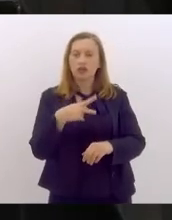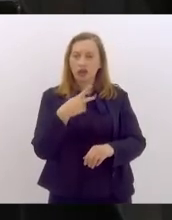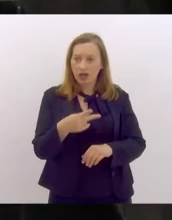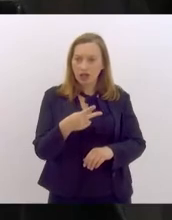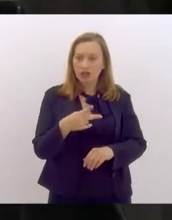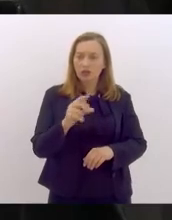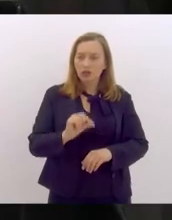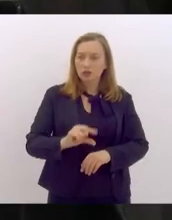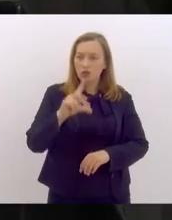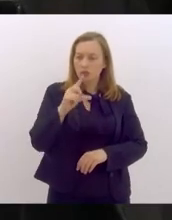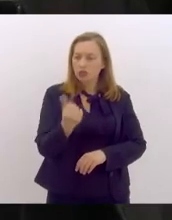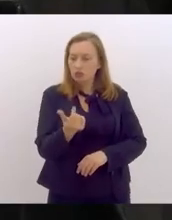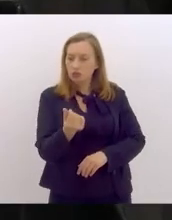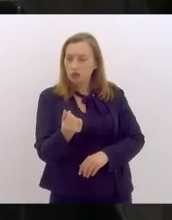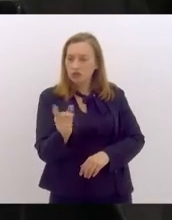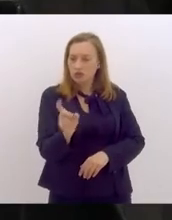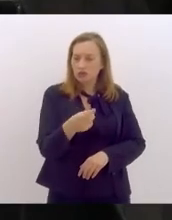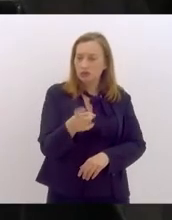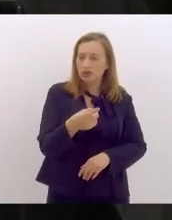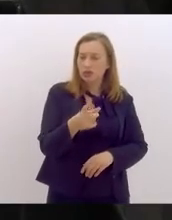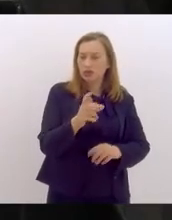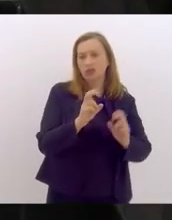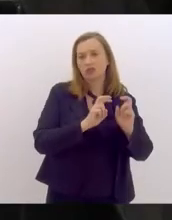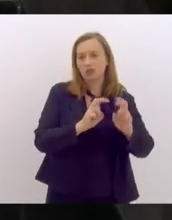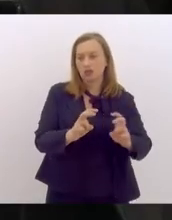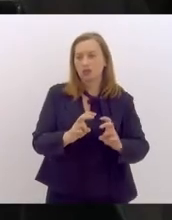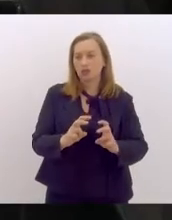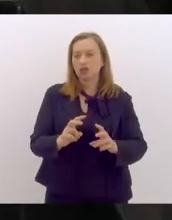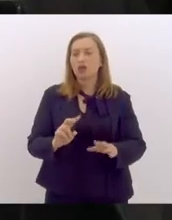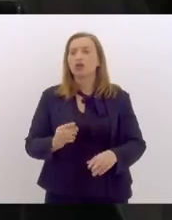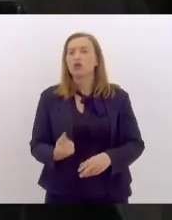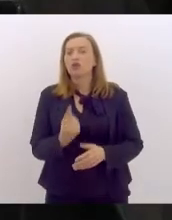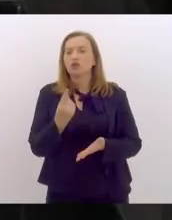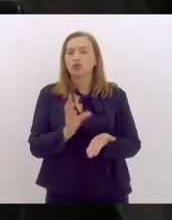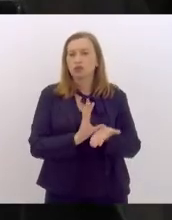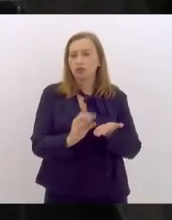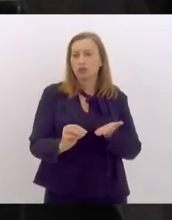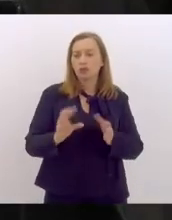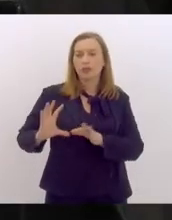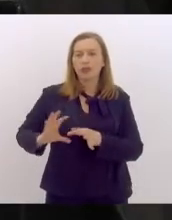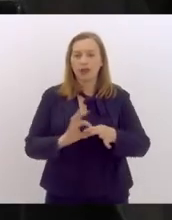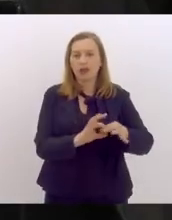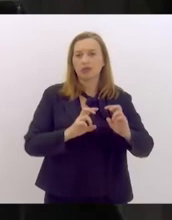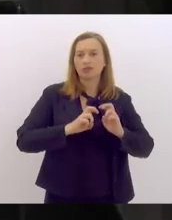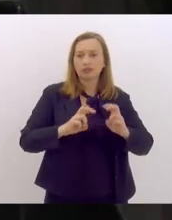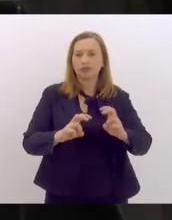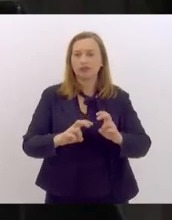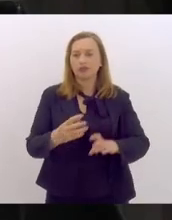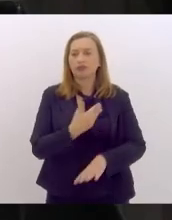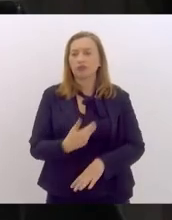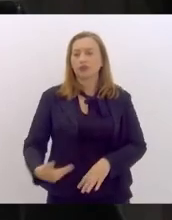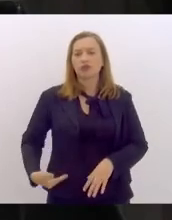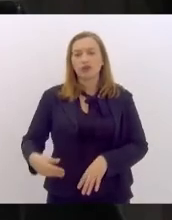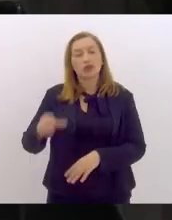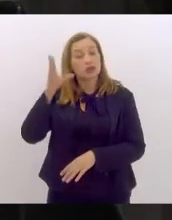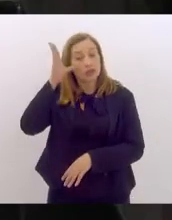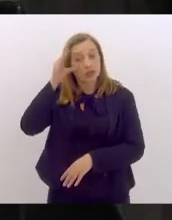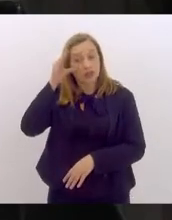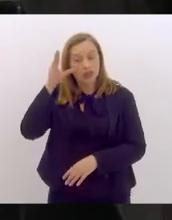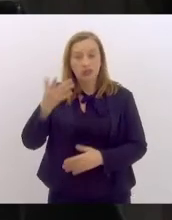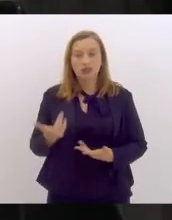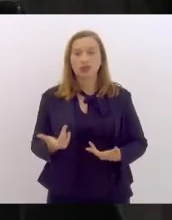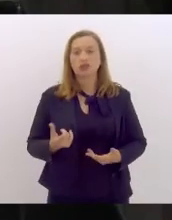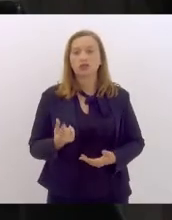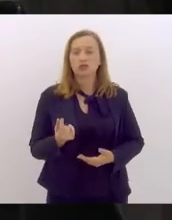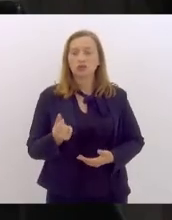com a concessionária Aliás foi a única a única pauta ligado aos trens pela qual o governador assim que tinha se interessado até então